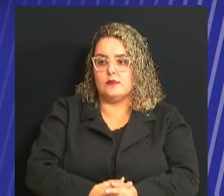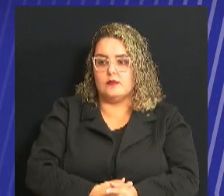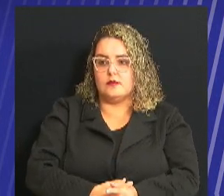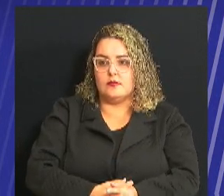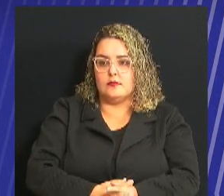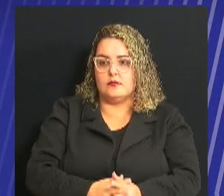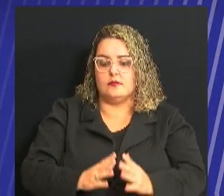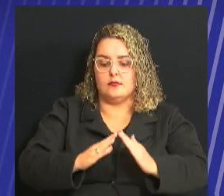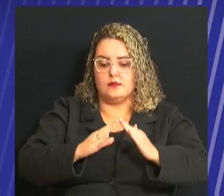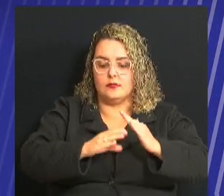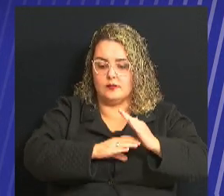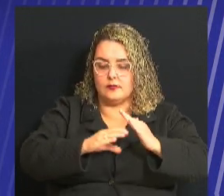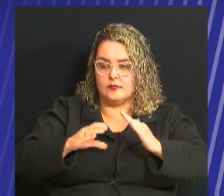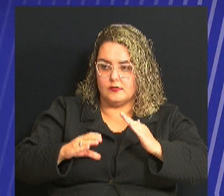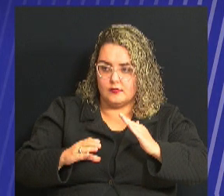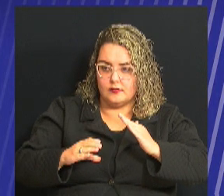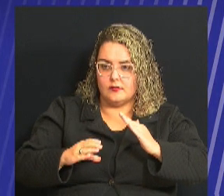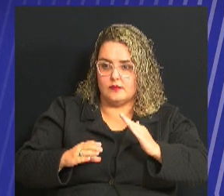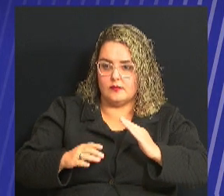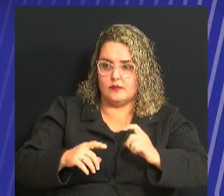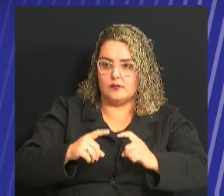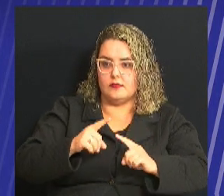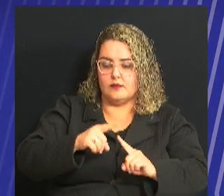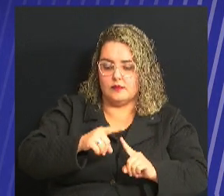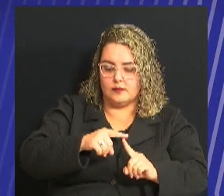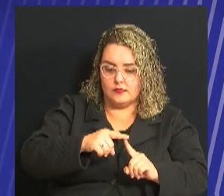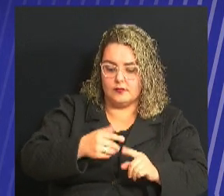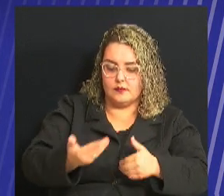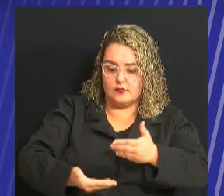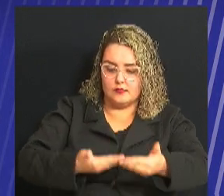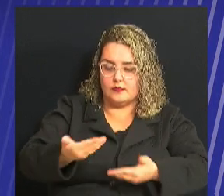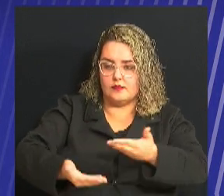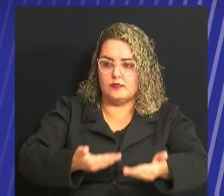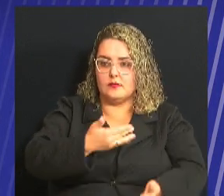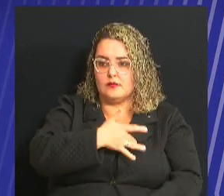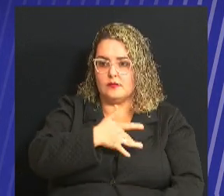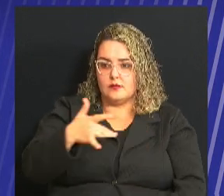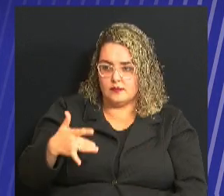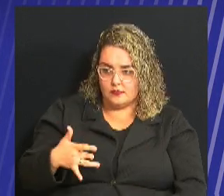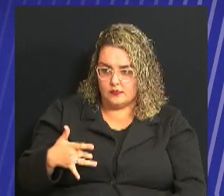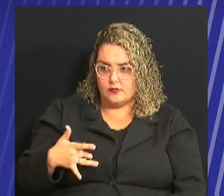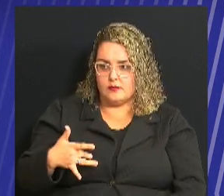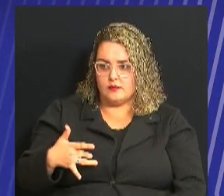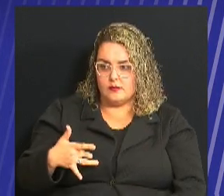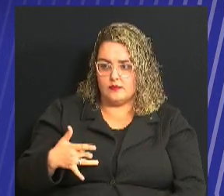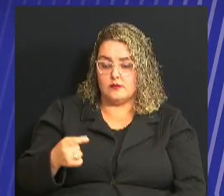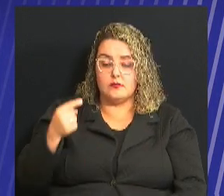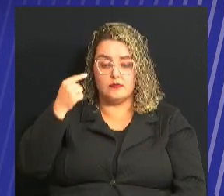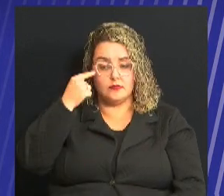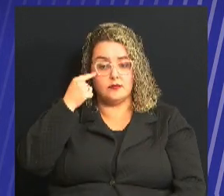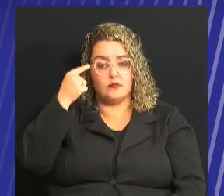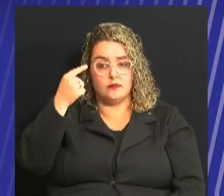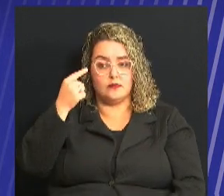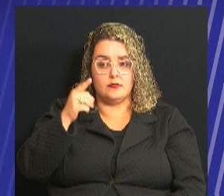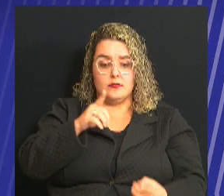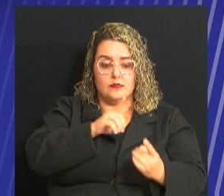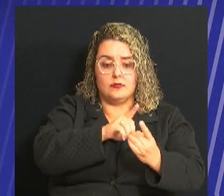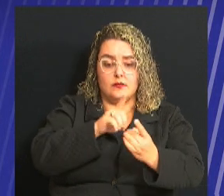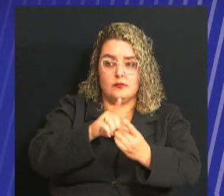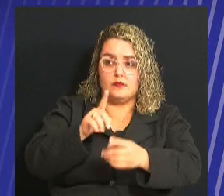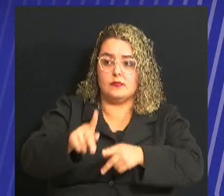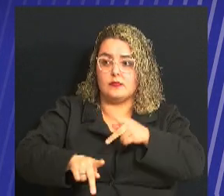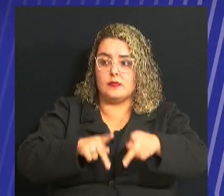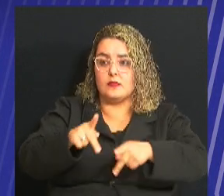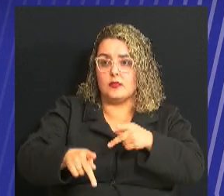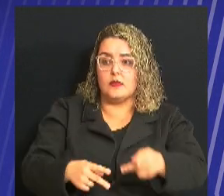clínica, essa modalidade de prestação de serviços de saúde, foi pensada para atender a população que